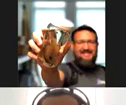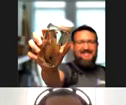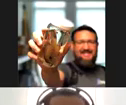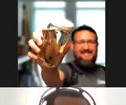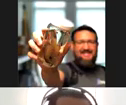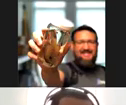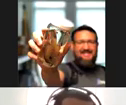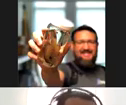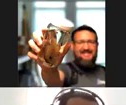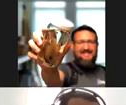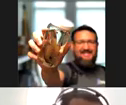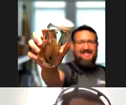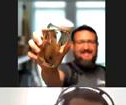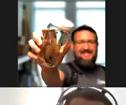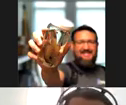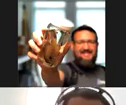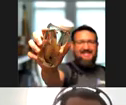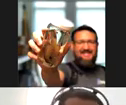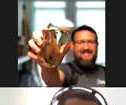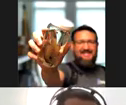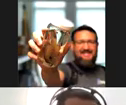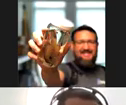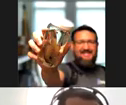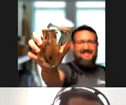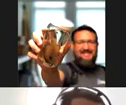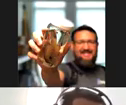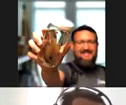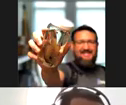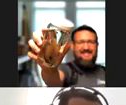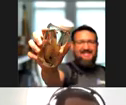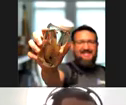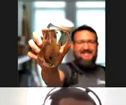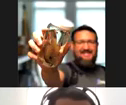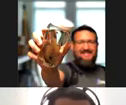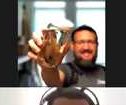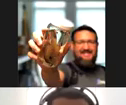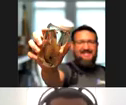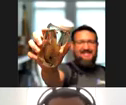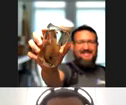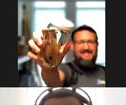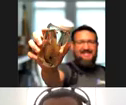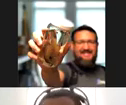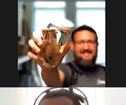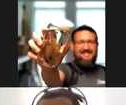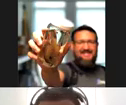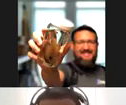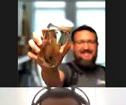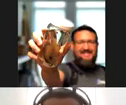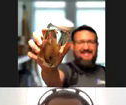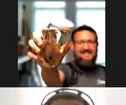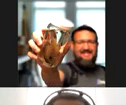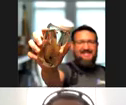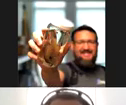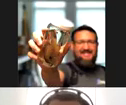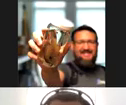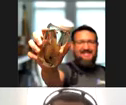modelagem, né? Também construindo modelo para os corais brasileiros e vendo a vulnerabilidade tanto a mudanças climáticas quanto a impactos